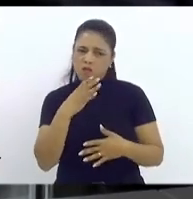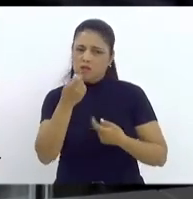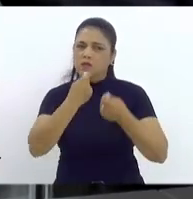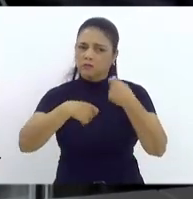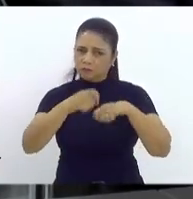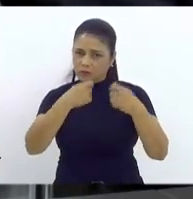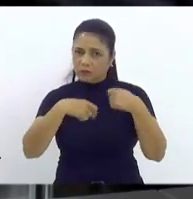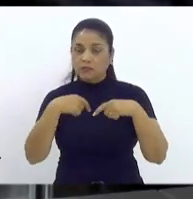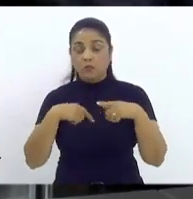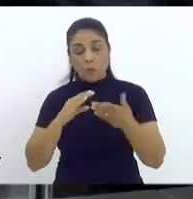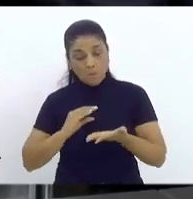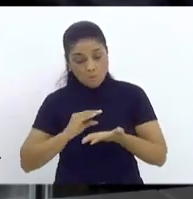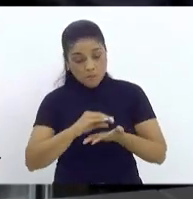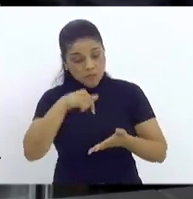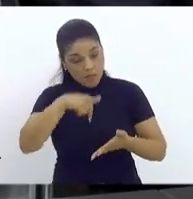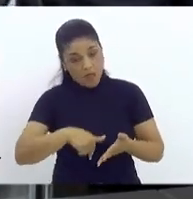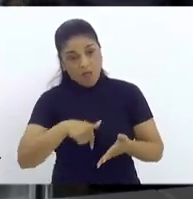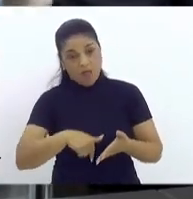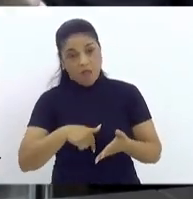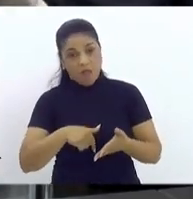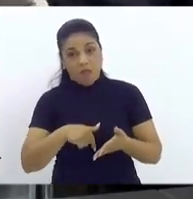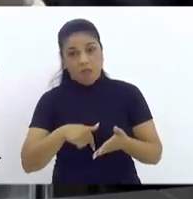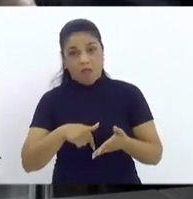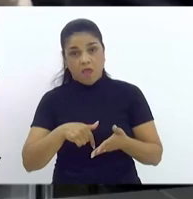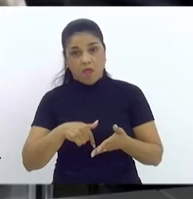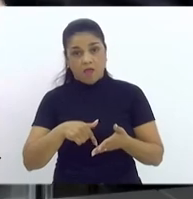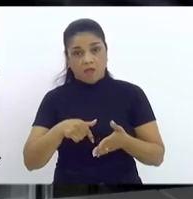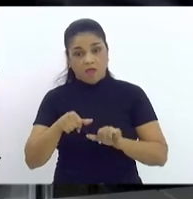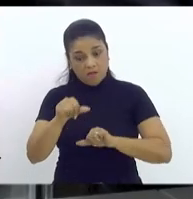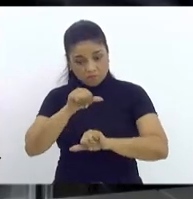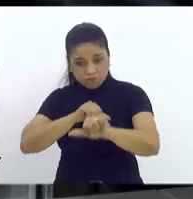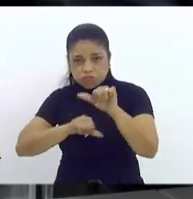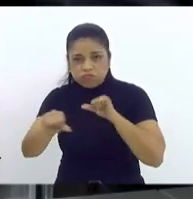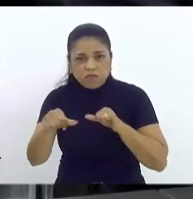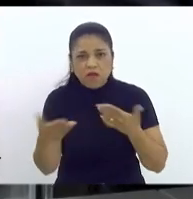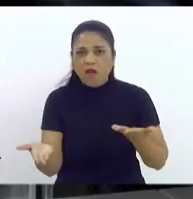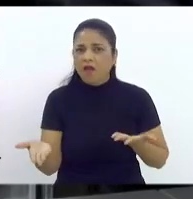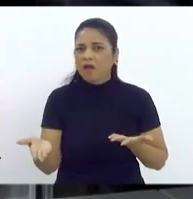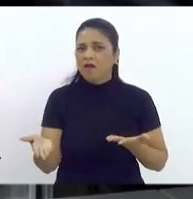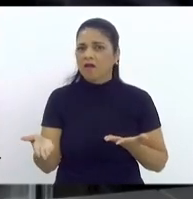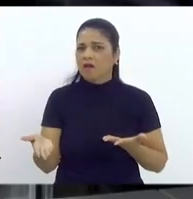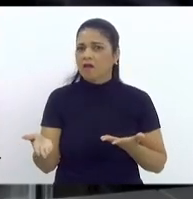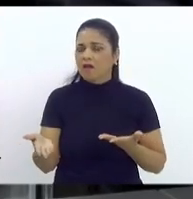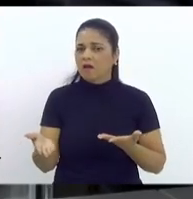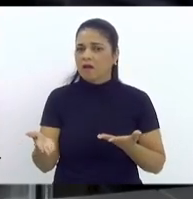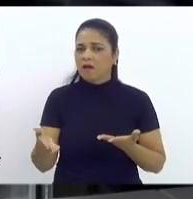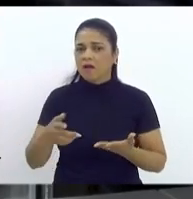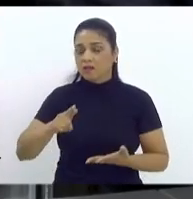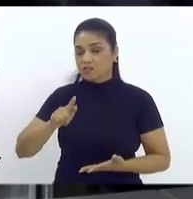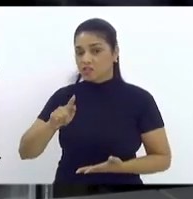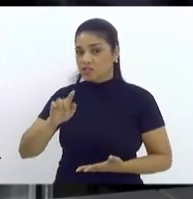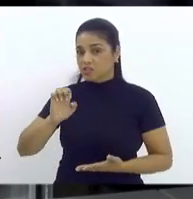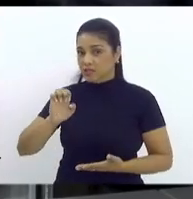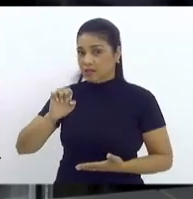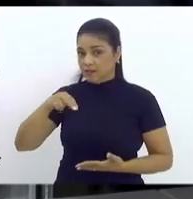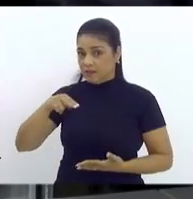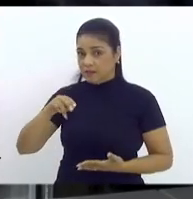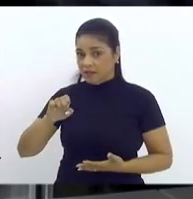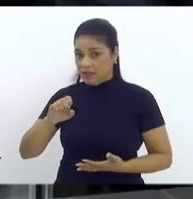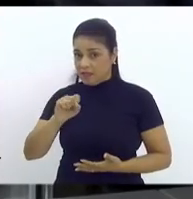e a margem nossa é sempre pequena, né? Não o inverso da. E a Genésia não, ela está ao contrário. Ela